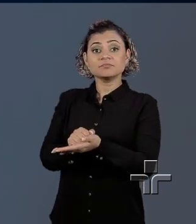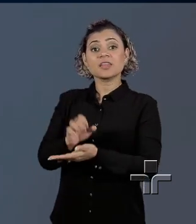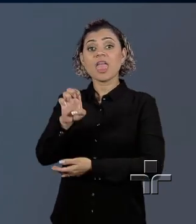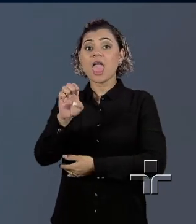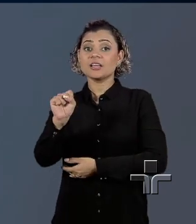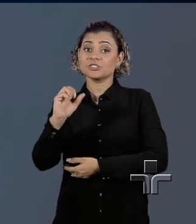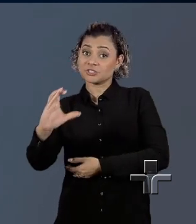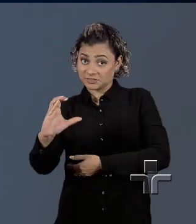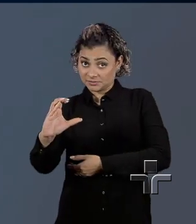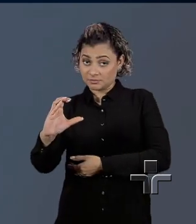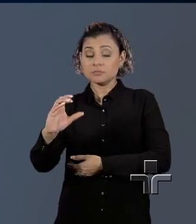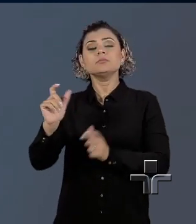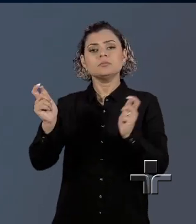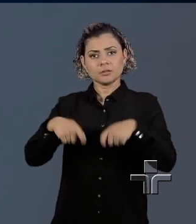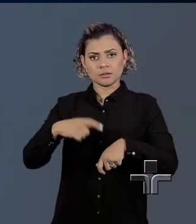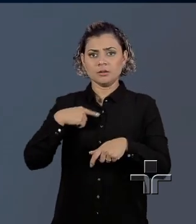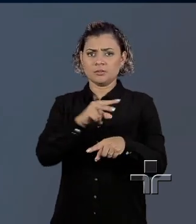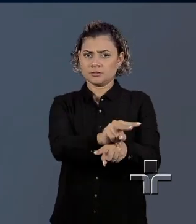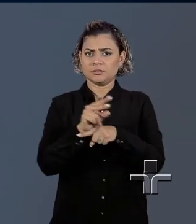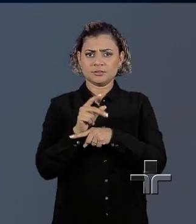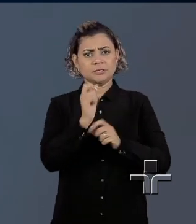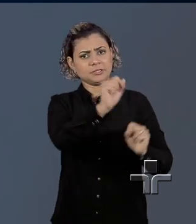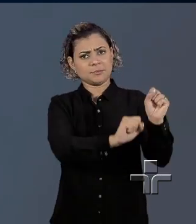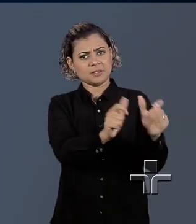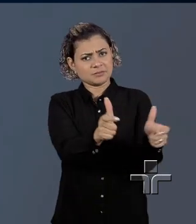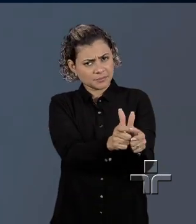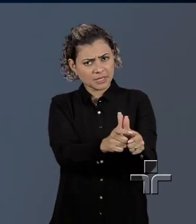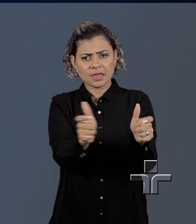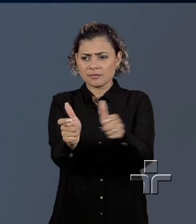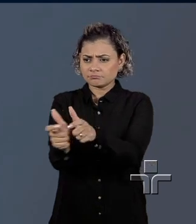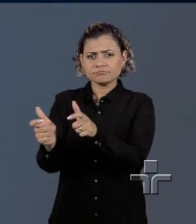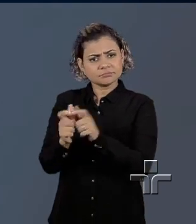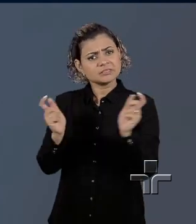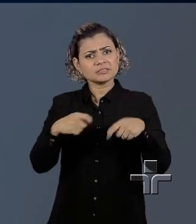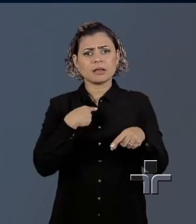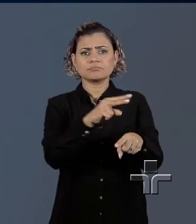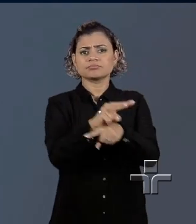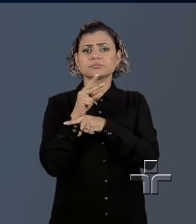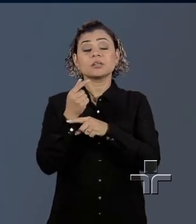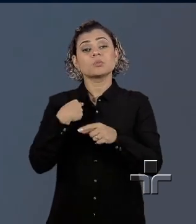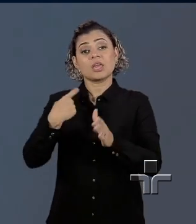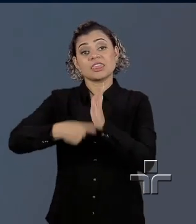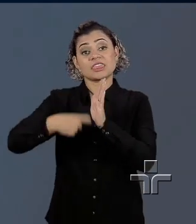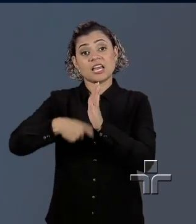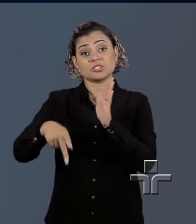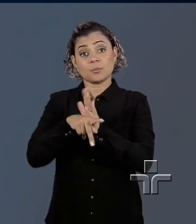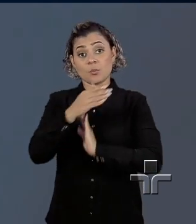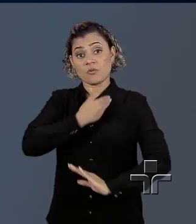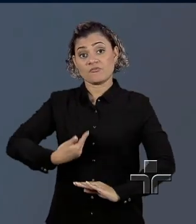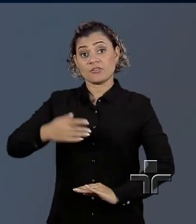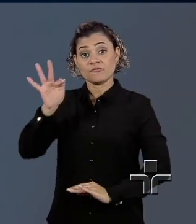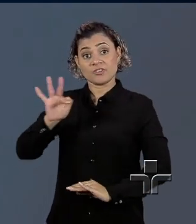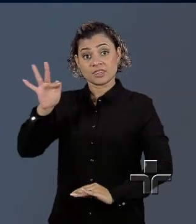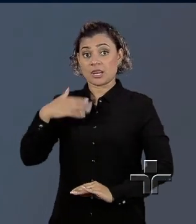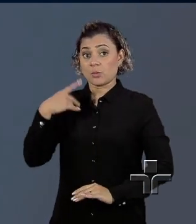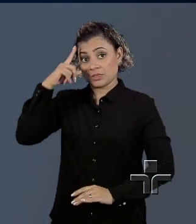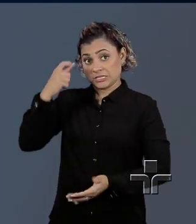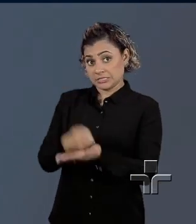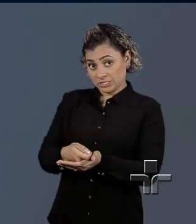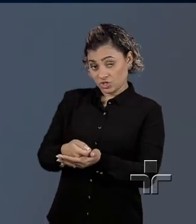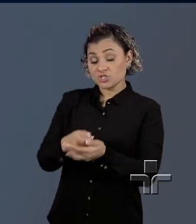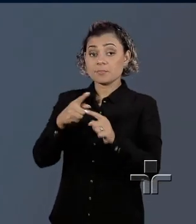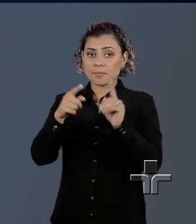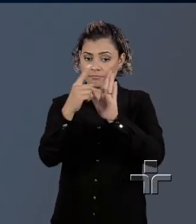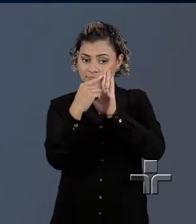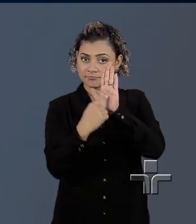ESC e disponibilizar empréstimos para micro e pequenas empresas a taxas definidas pelo governo federal. A transação é registrada